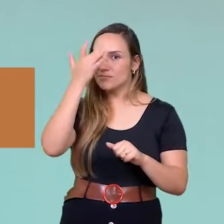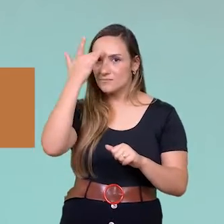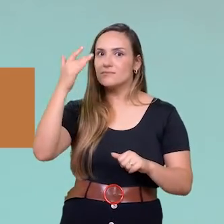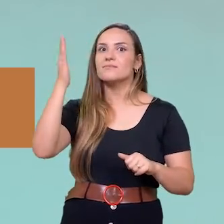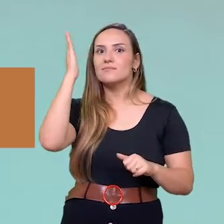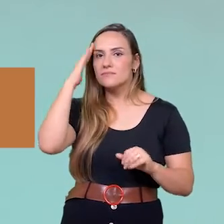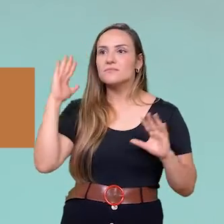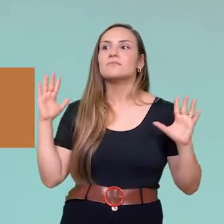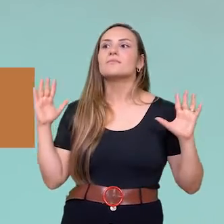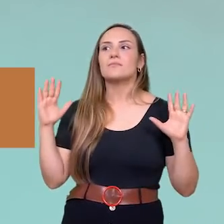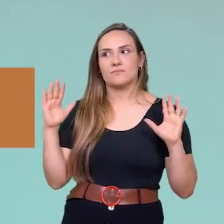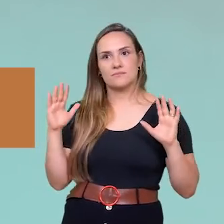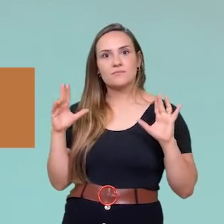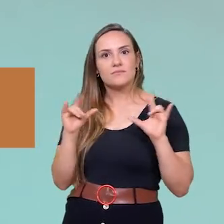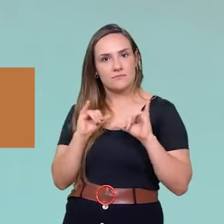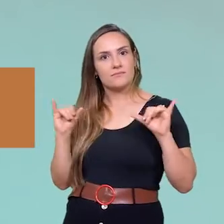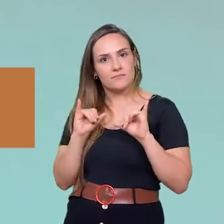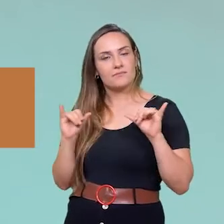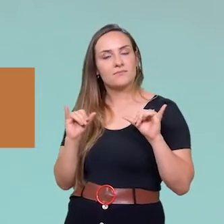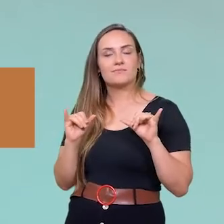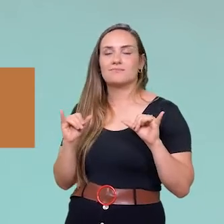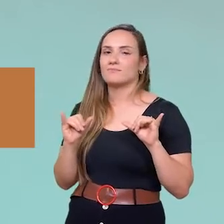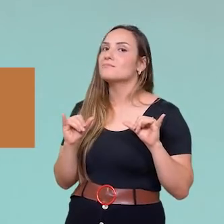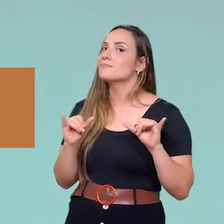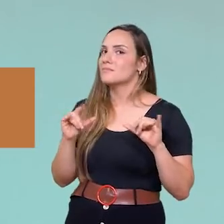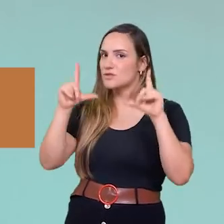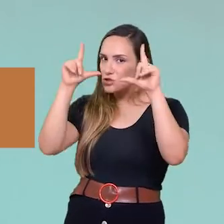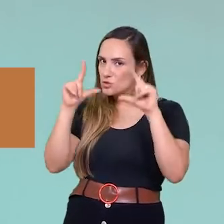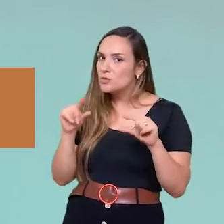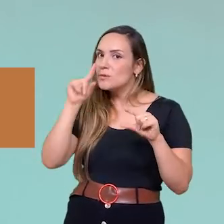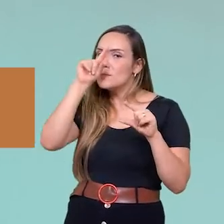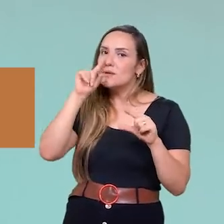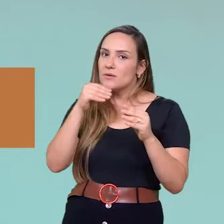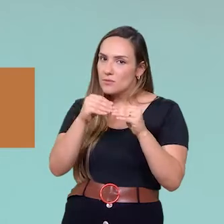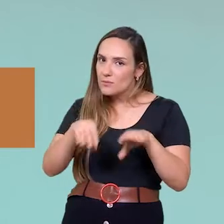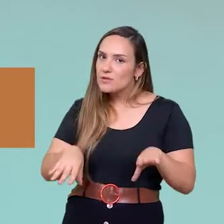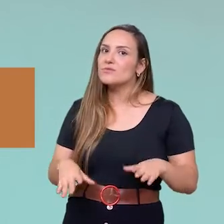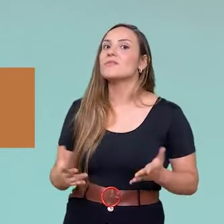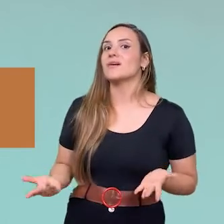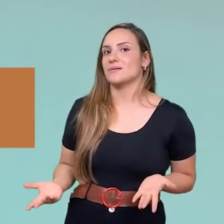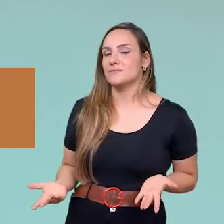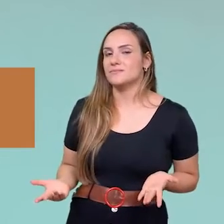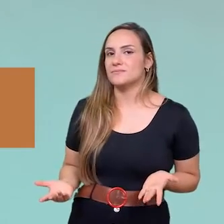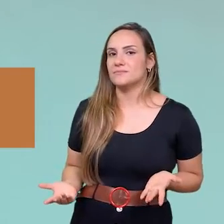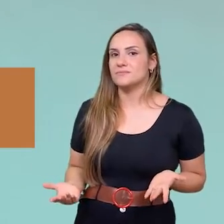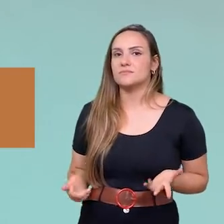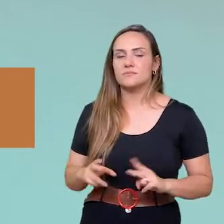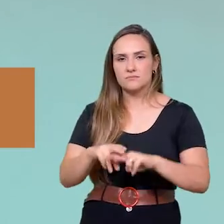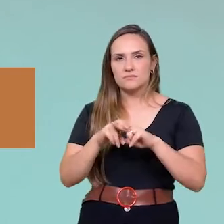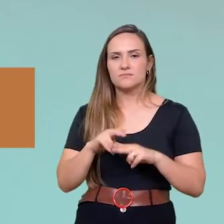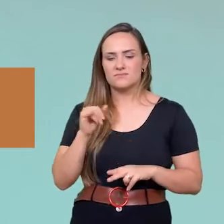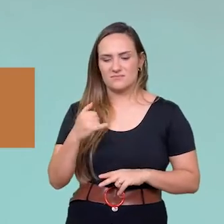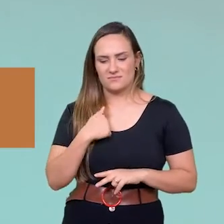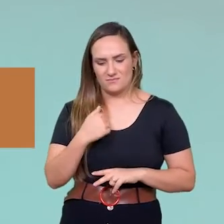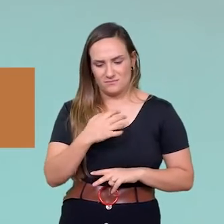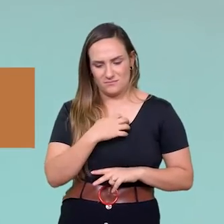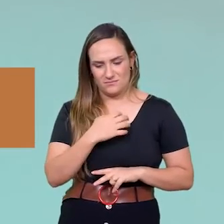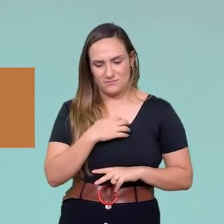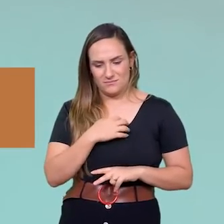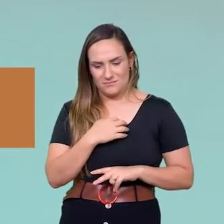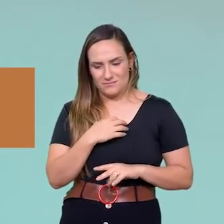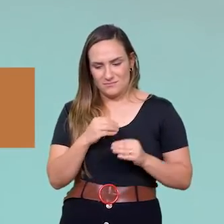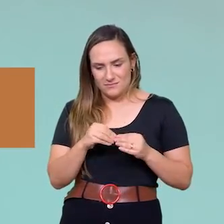bem informada, ela corre menos risco de ser lesada em algo. Mas o resumo disso é que se